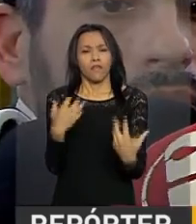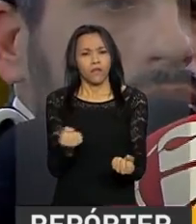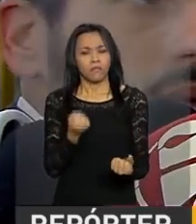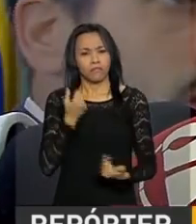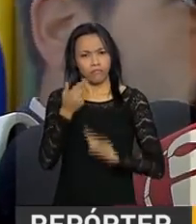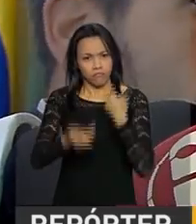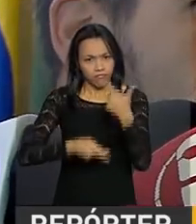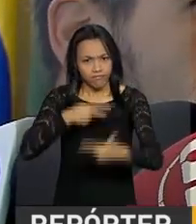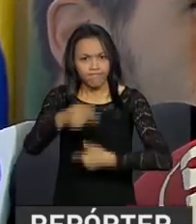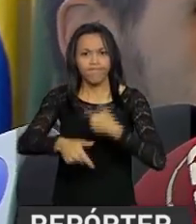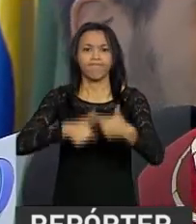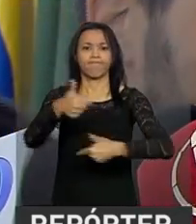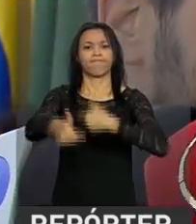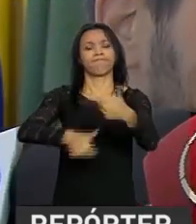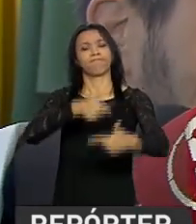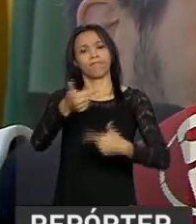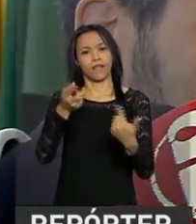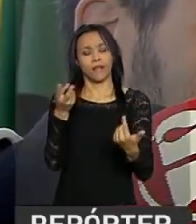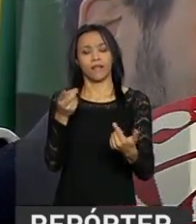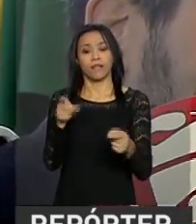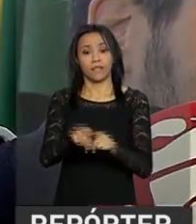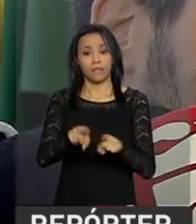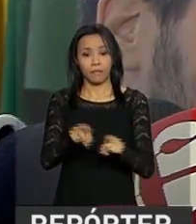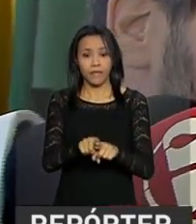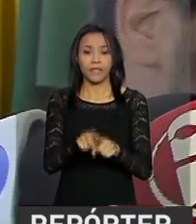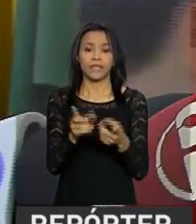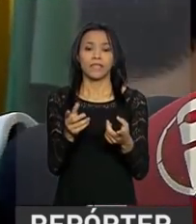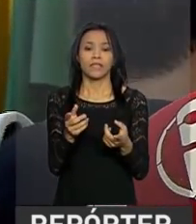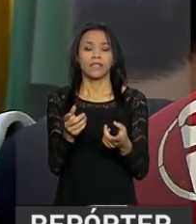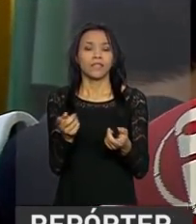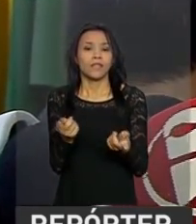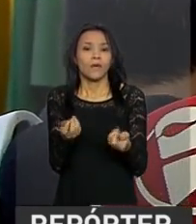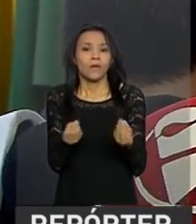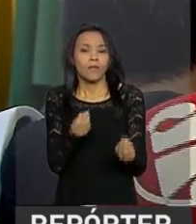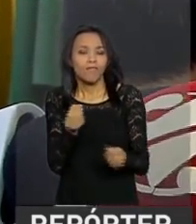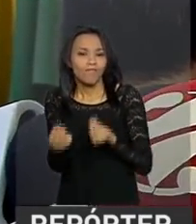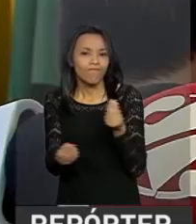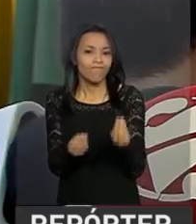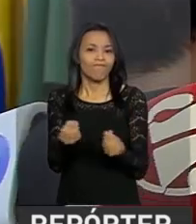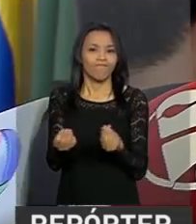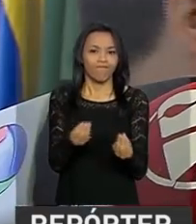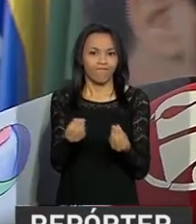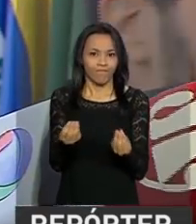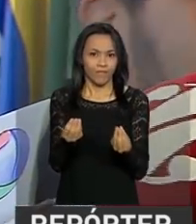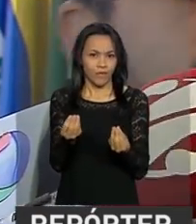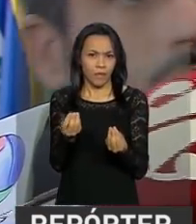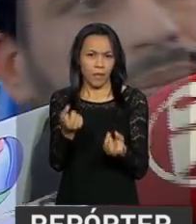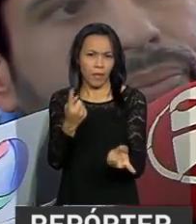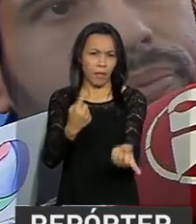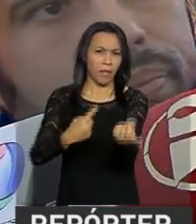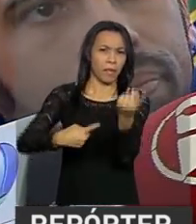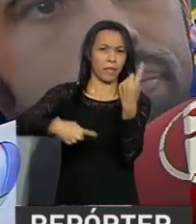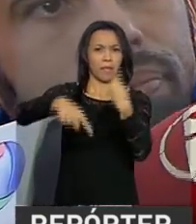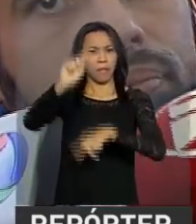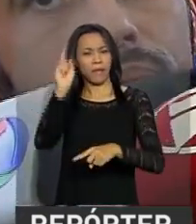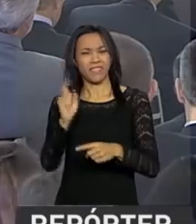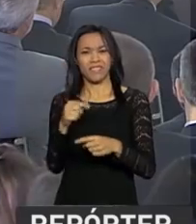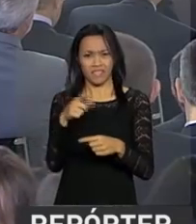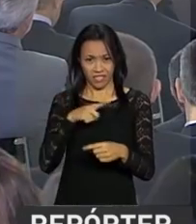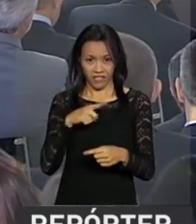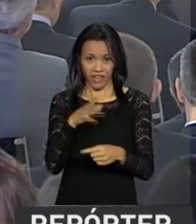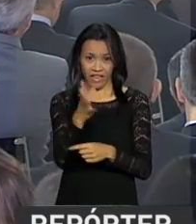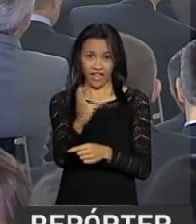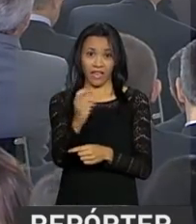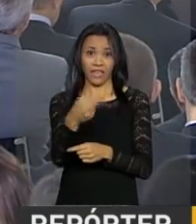e equilíbrio fiscal. Sem equilíbrio fiscal, não dá para se pensar em absolutamente nada em termos de prosperidade, nada em termos de crescimento.